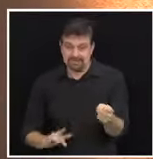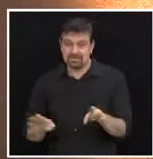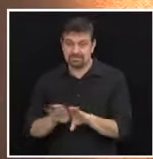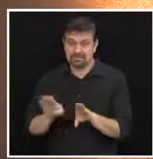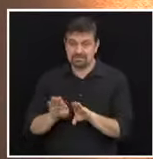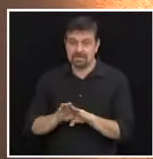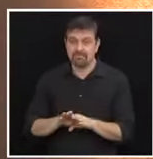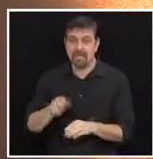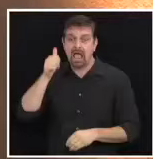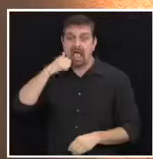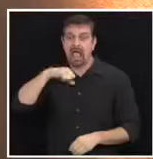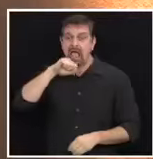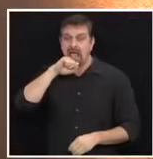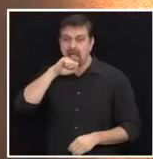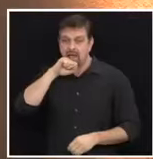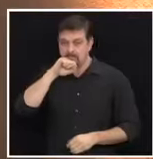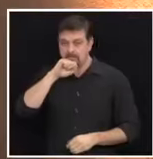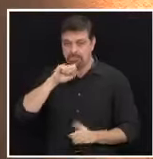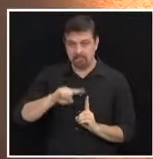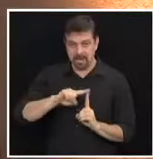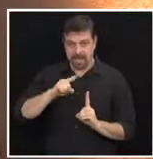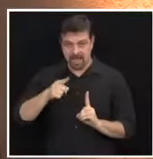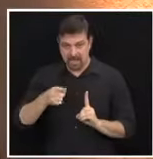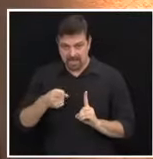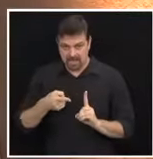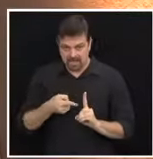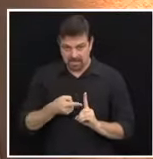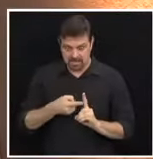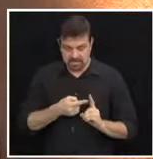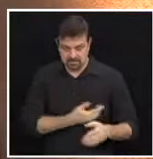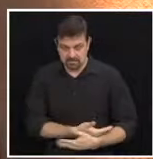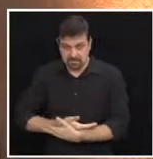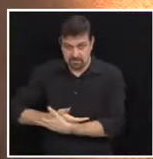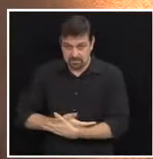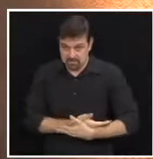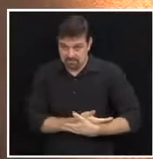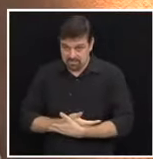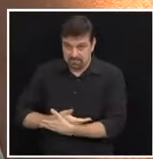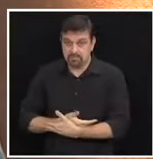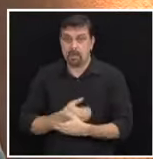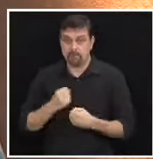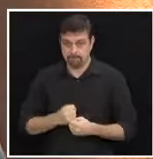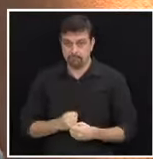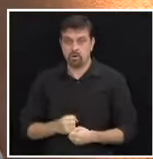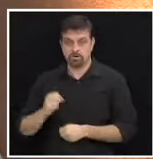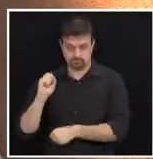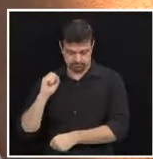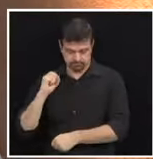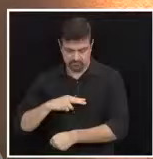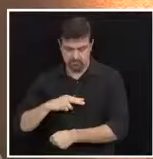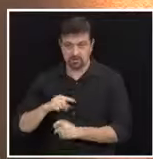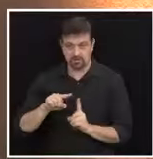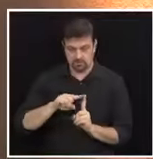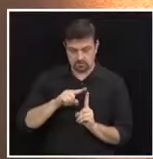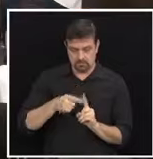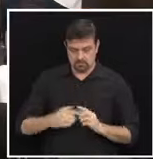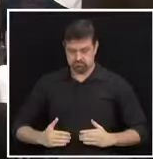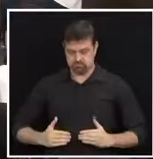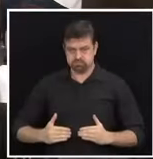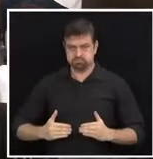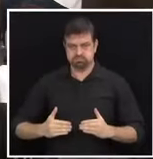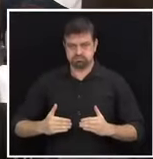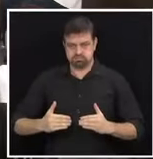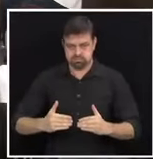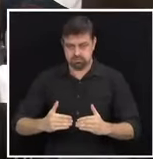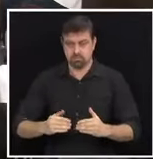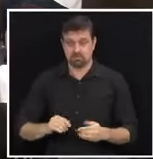transmissão da mãe para o filho. A mãe para o filho, a gestante, ela pode transmitir durante a gestação,